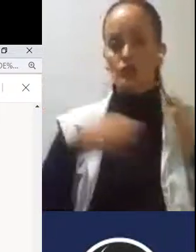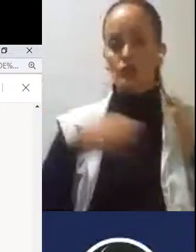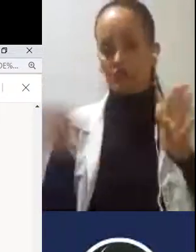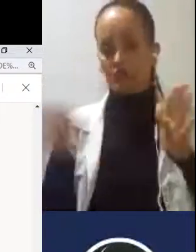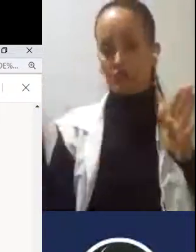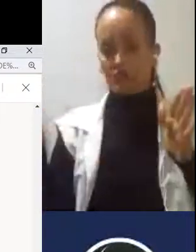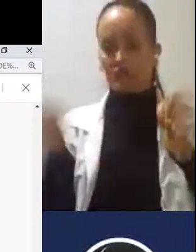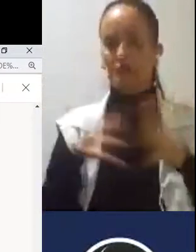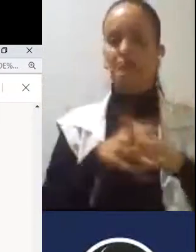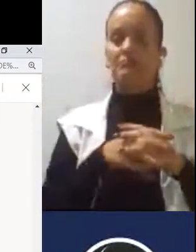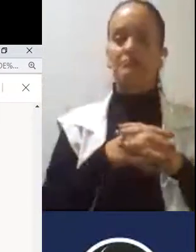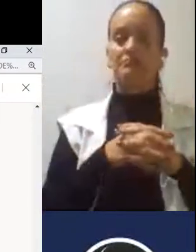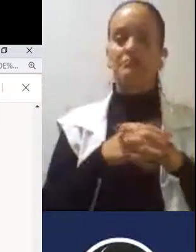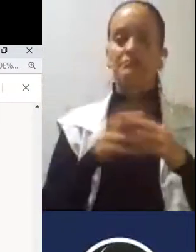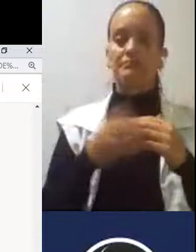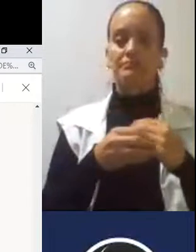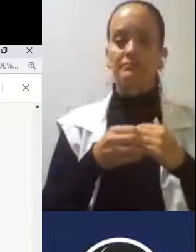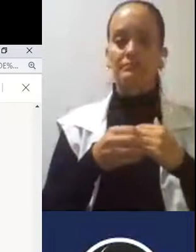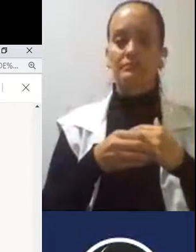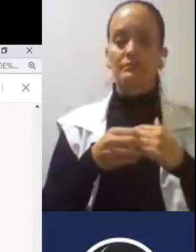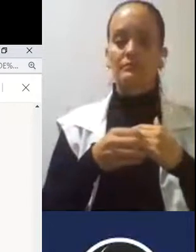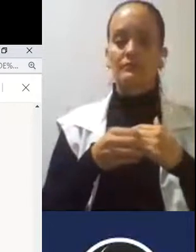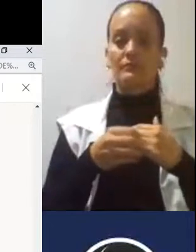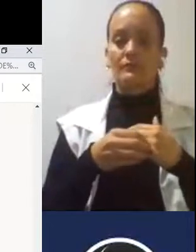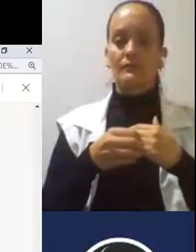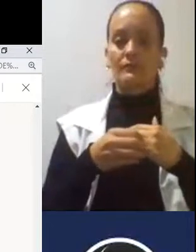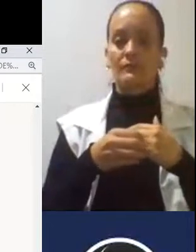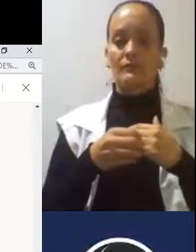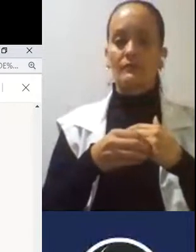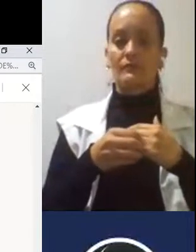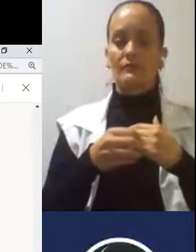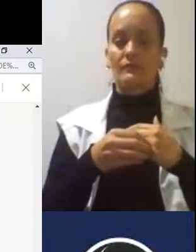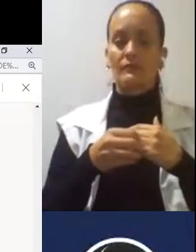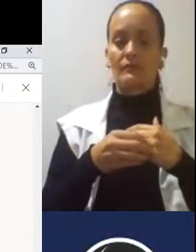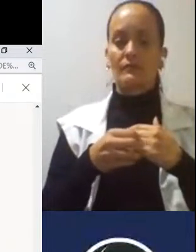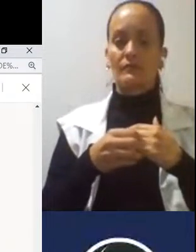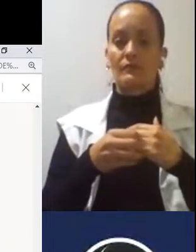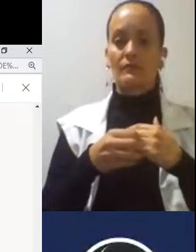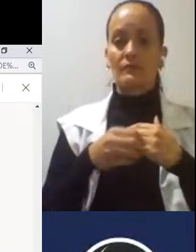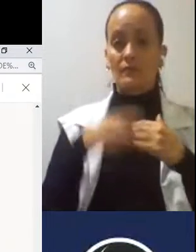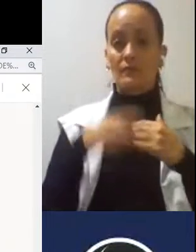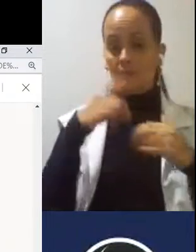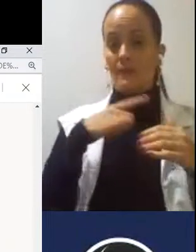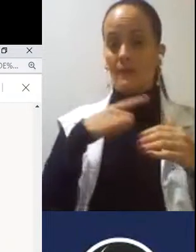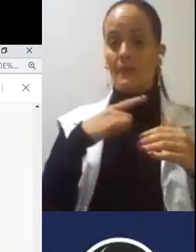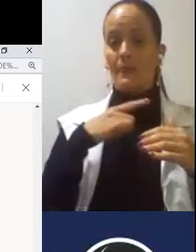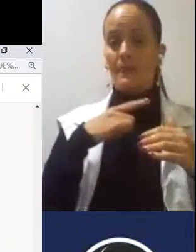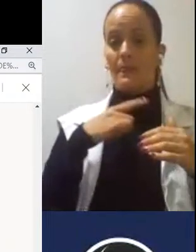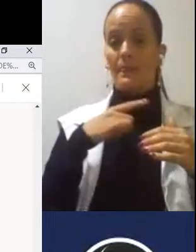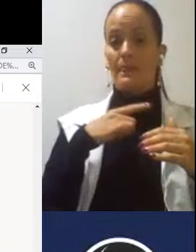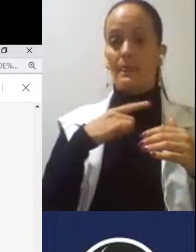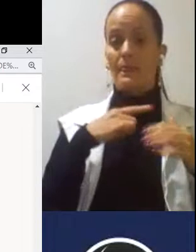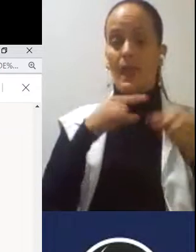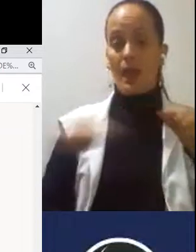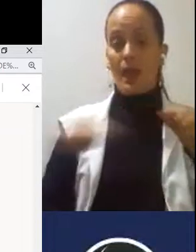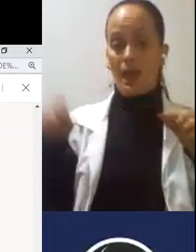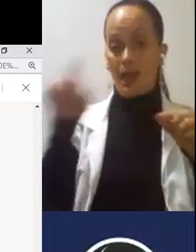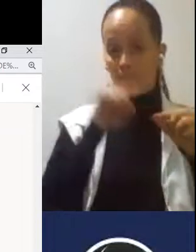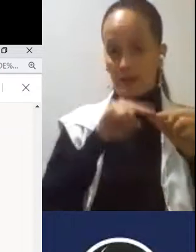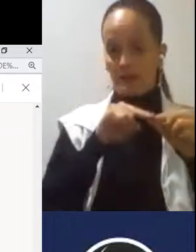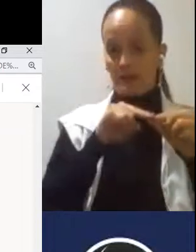vários exemplos aí. Aqui a resistência elétrica, que é o que a gente tinha comentado na outra aula e a gente está reforçando hoje.